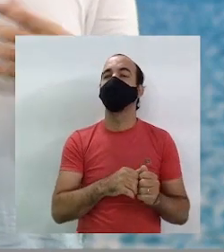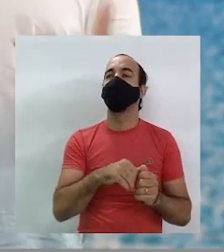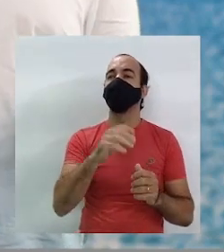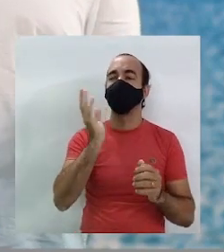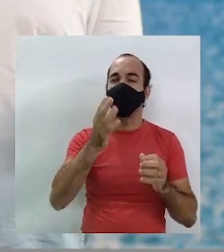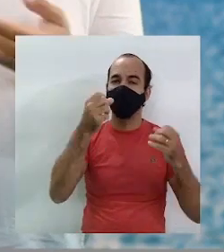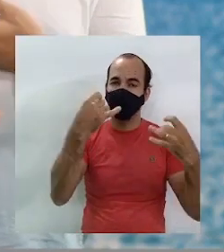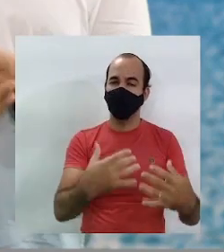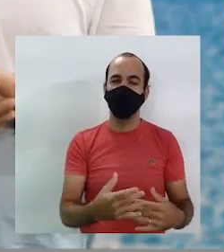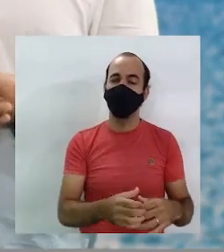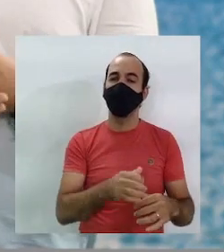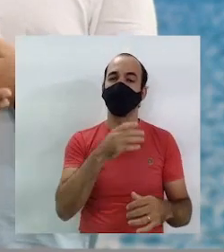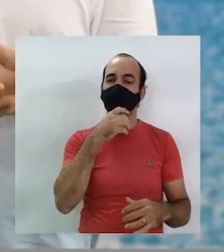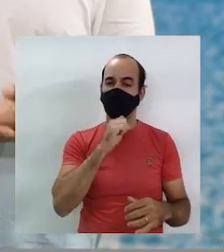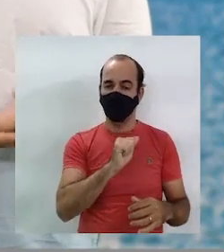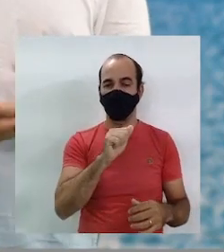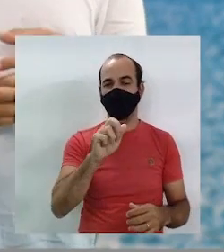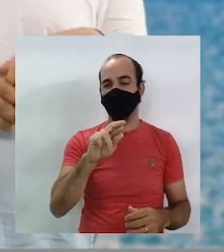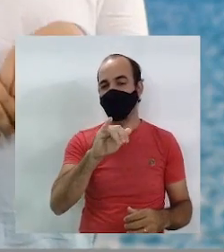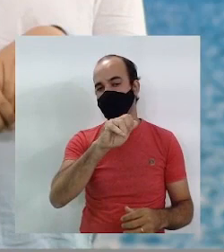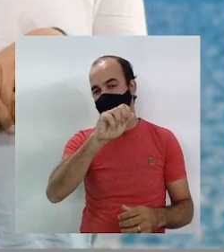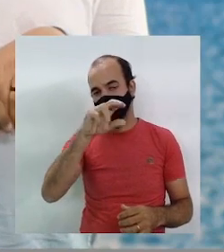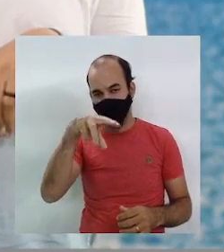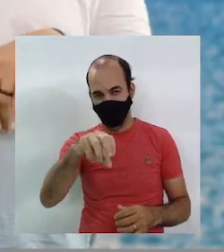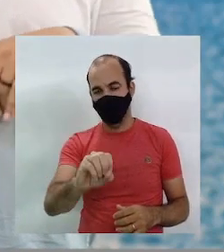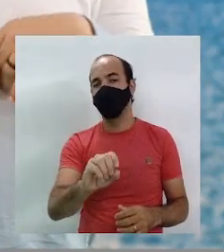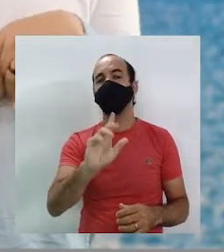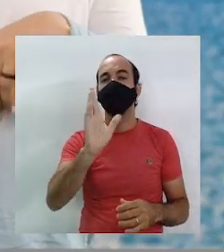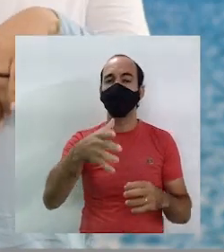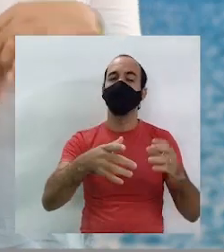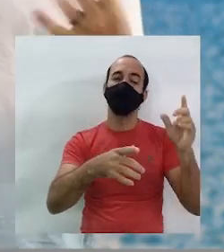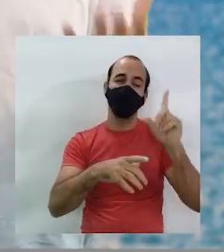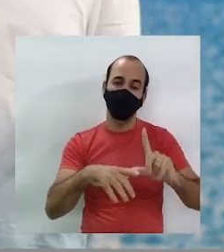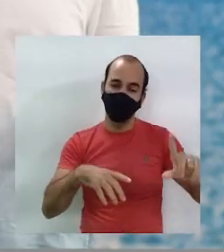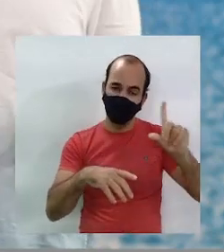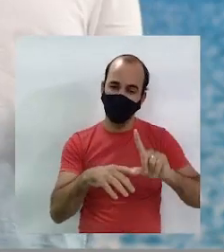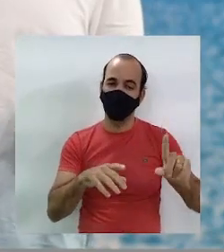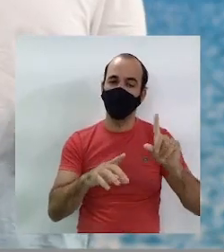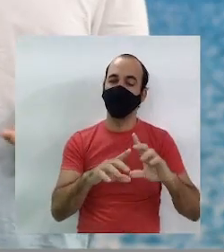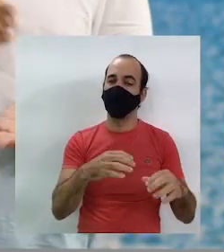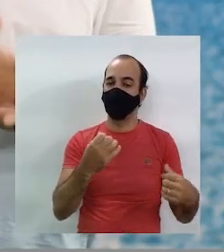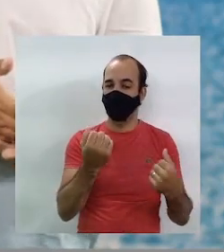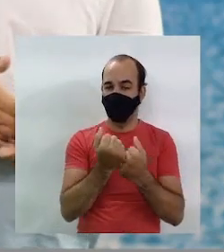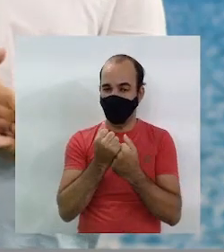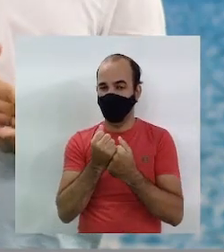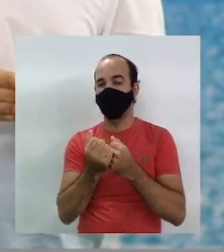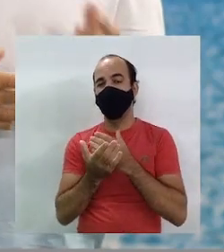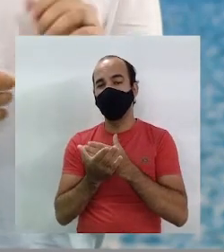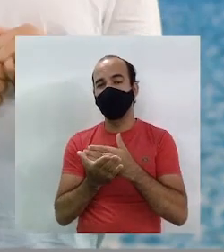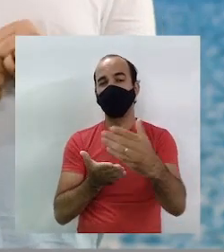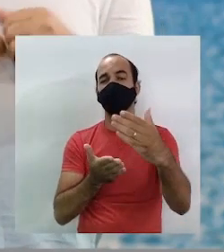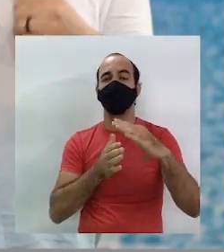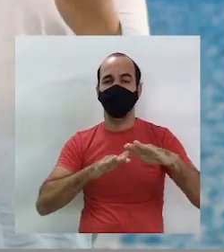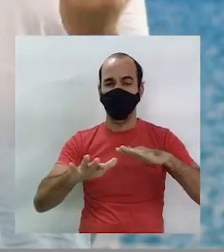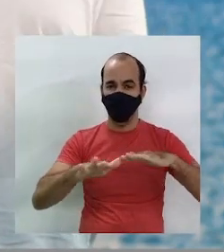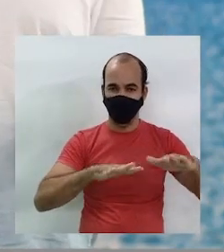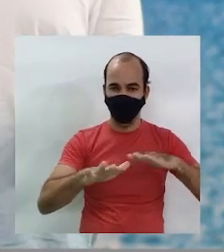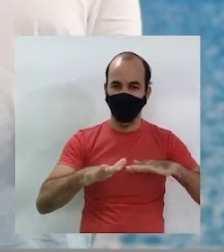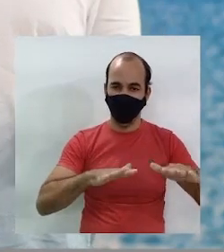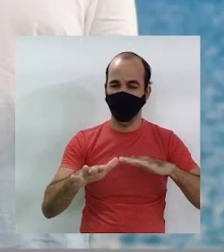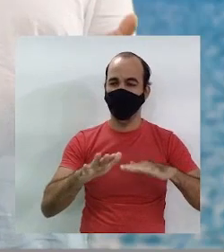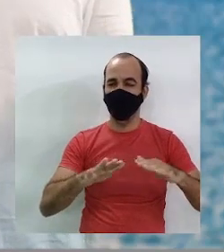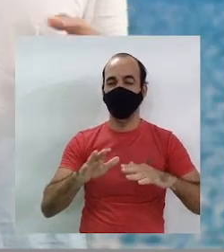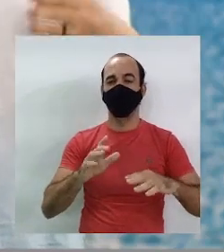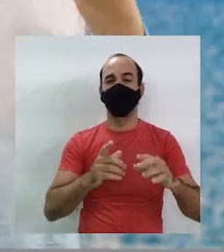E Ariano, como o professor Robson falou, ele foi o precursor do movimento armorial. E aí